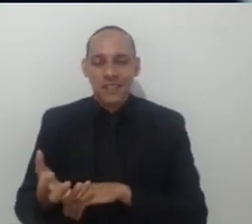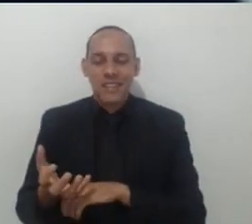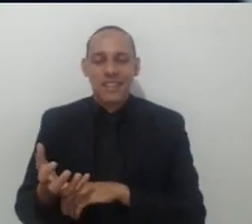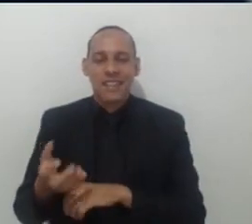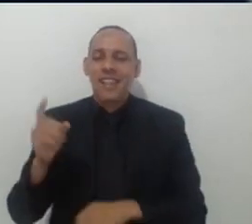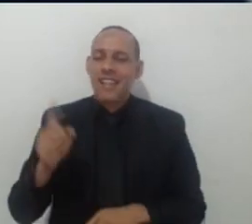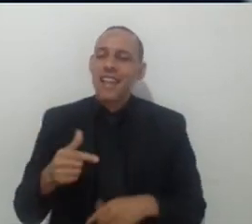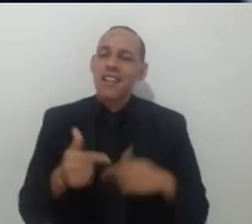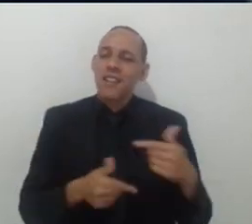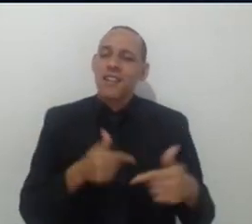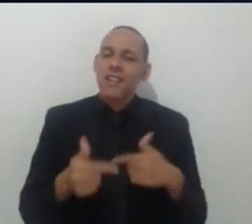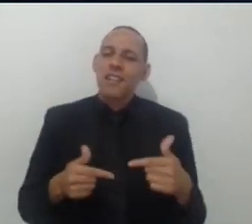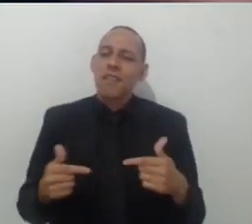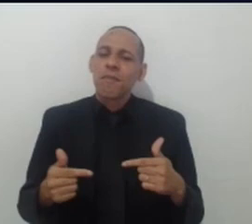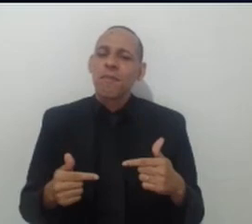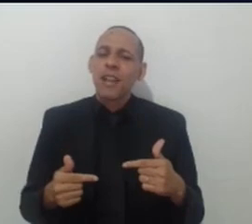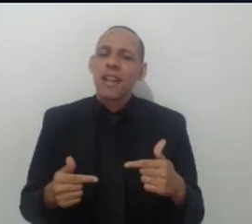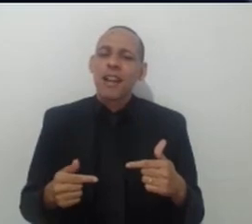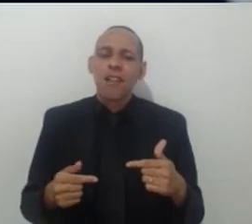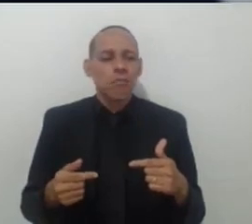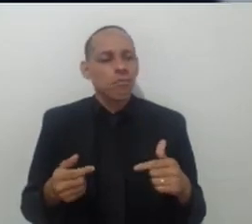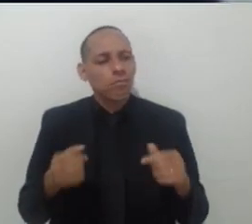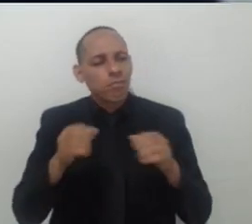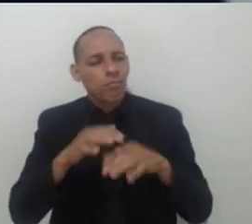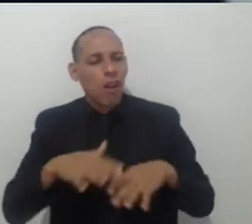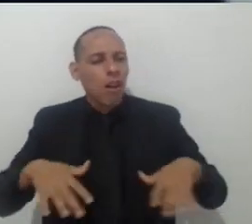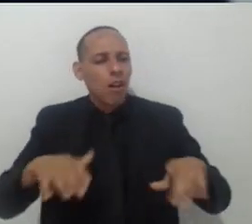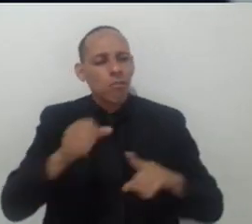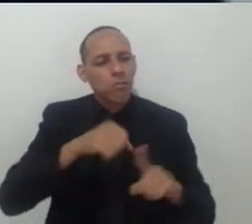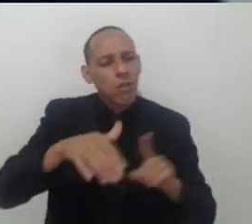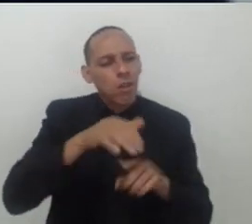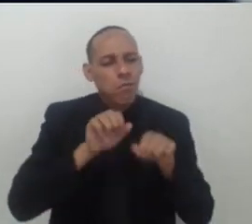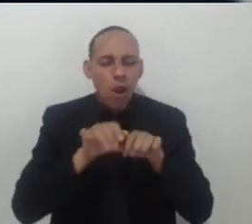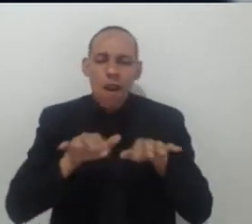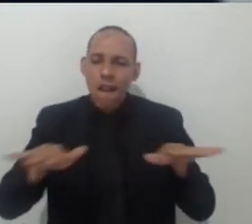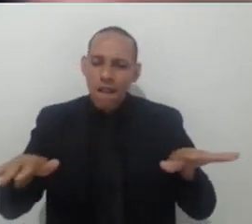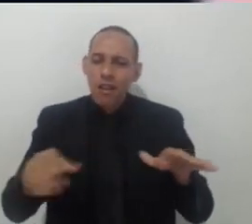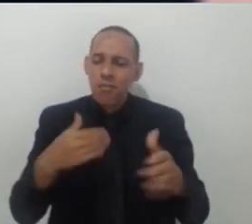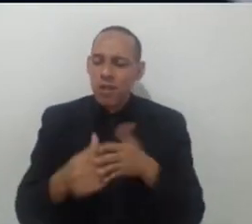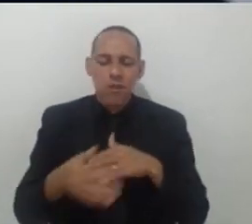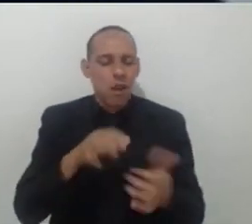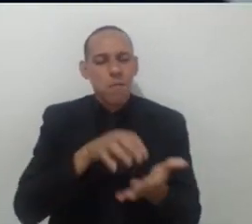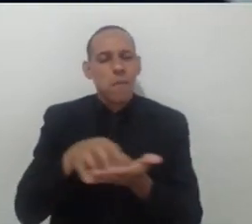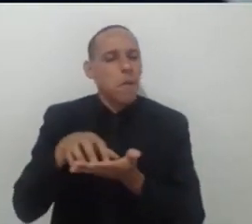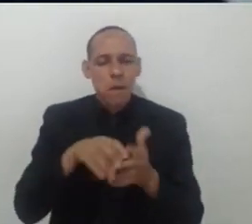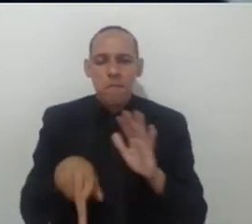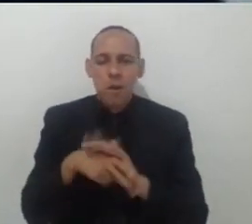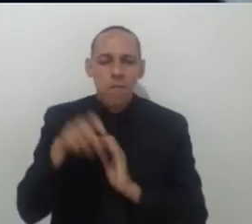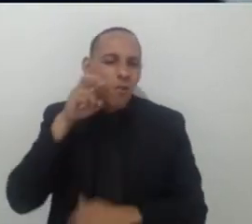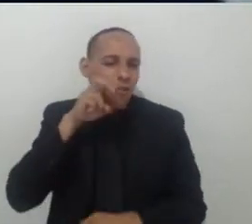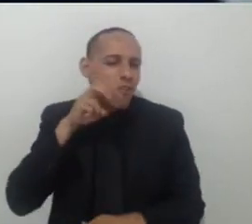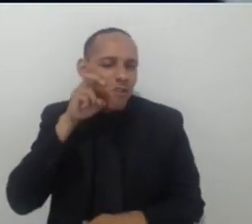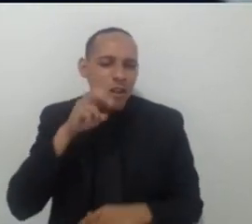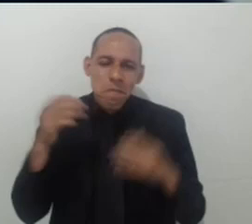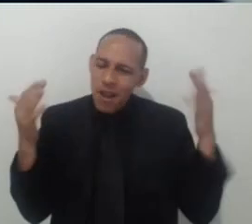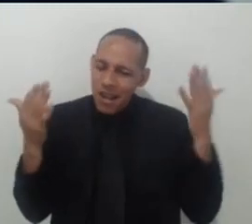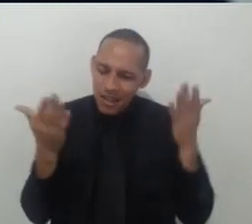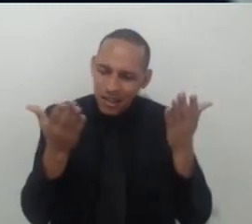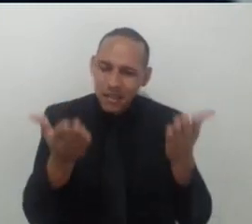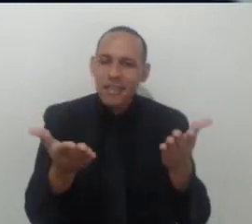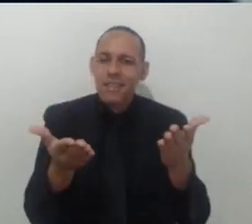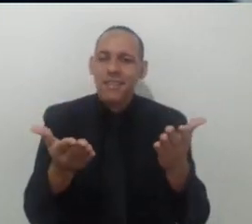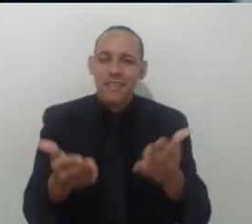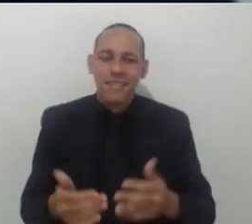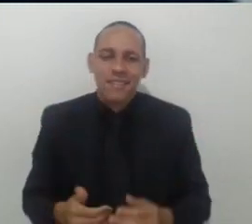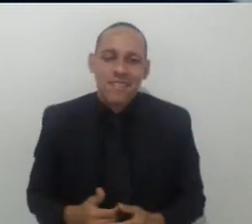de maior alcance social de qualquer órgão público do estado do Rio Grande do Norte. Via muito. Parabenizar a Vossa Excelência,